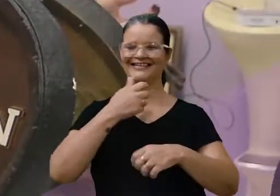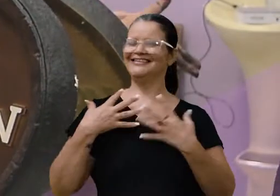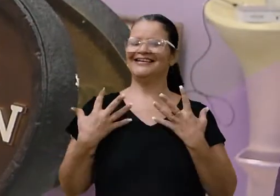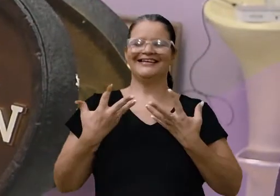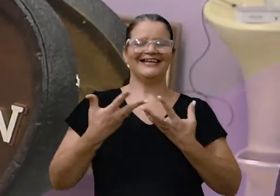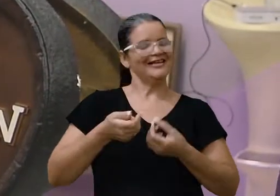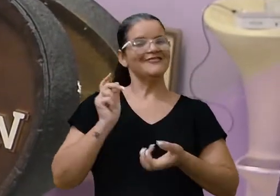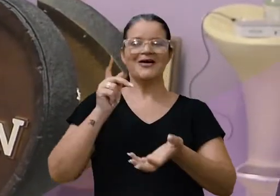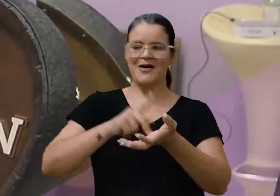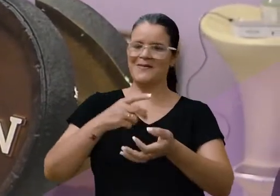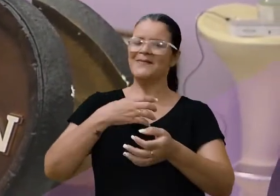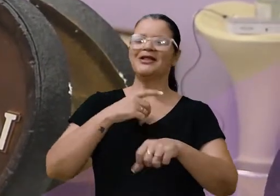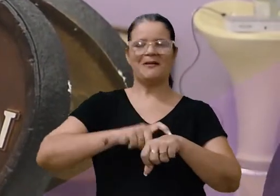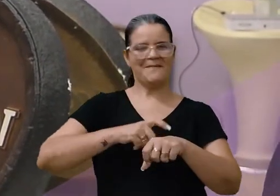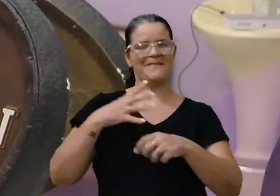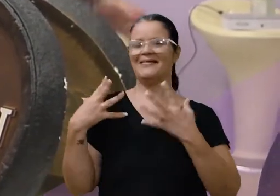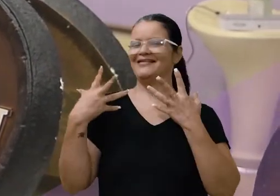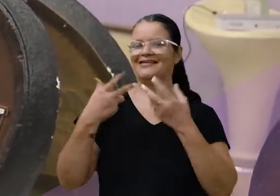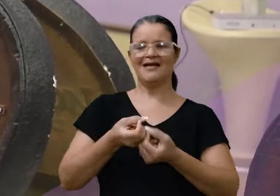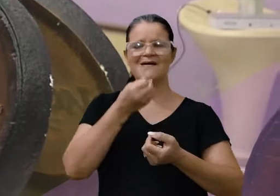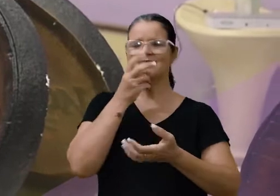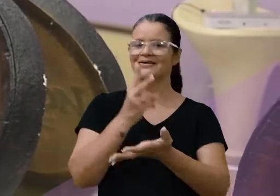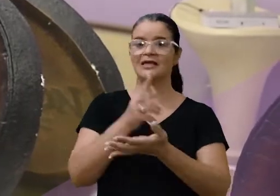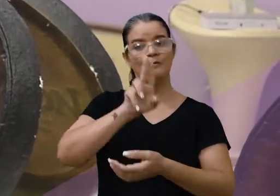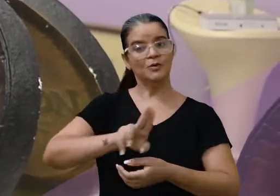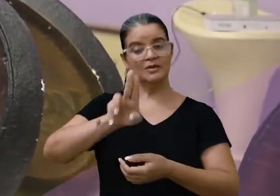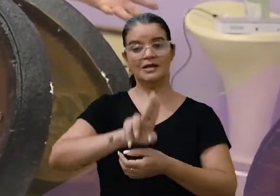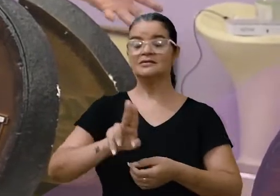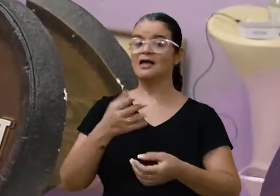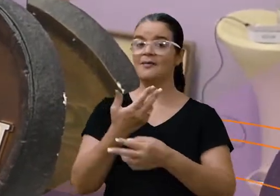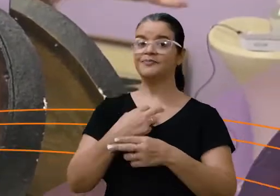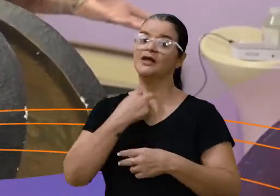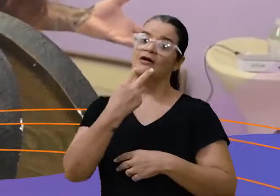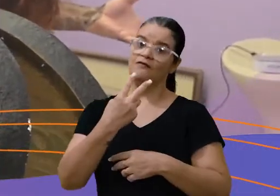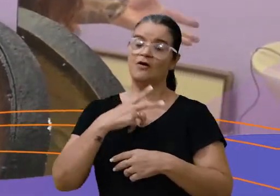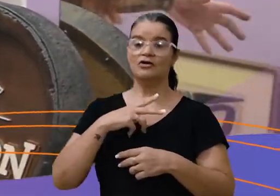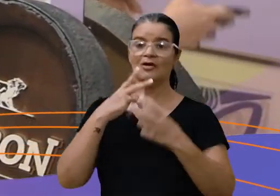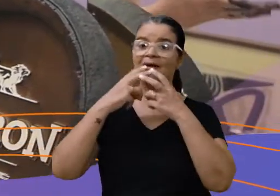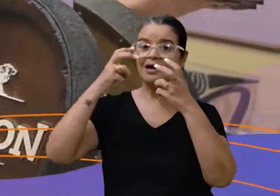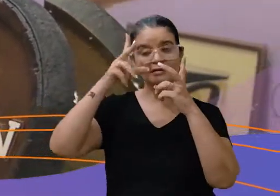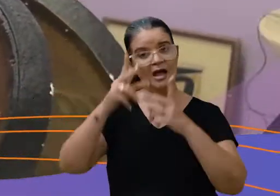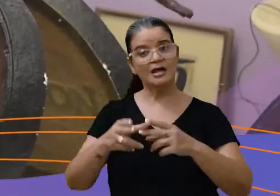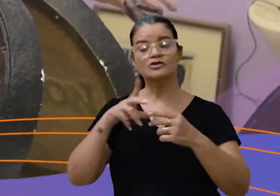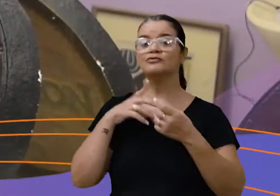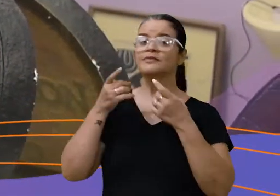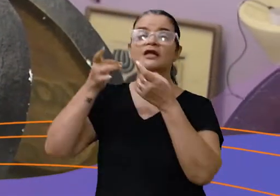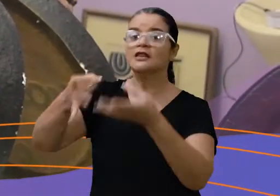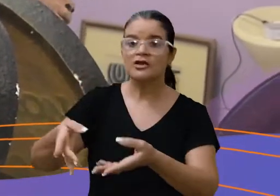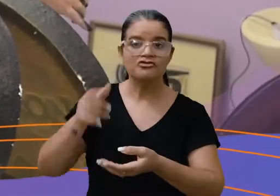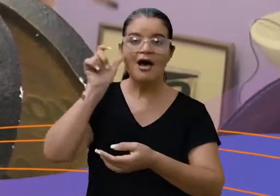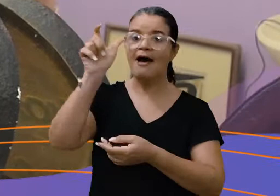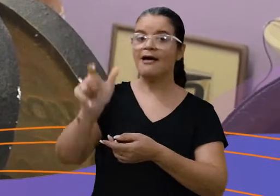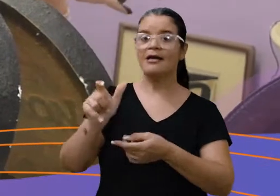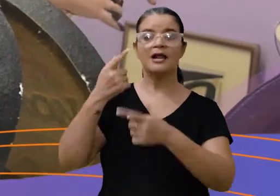em êxtase, né? Foi realmente um momento incrível. É sempre bom a gente poder utilizar a arte da gente, a voz, para gritar. E é isso, deixar